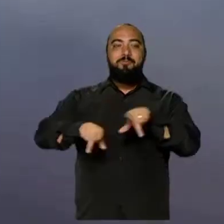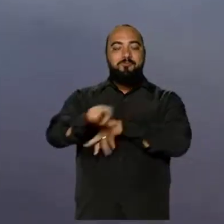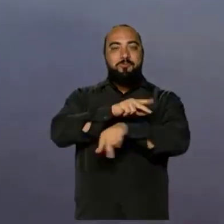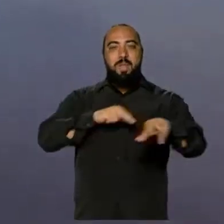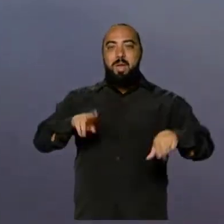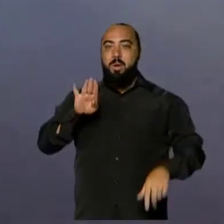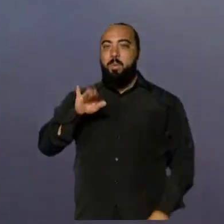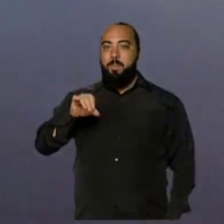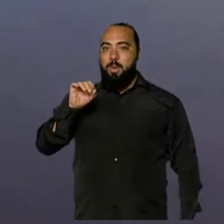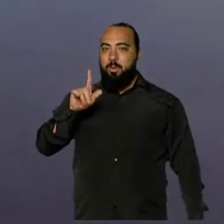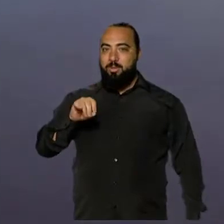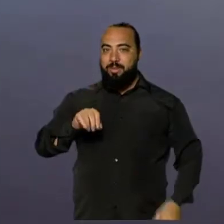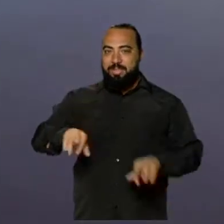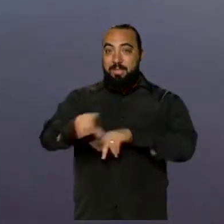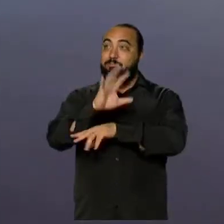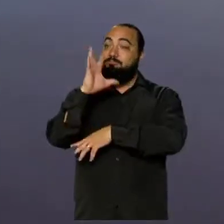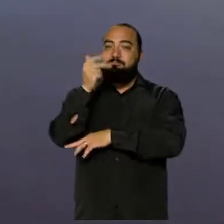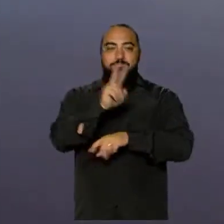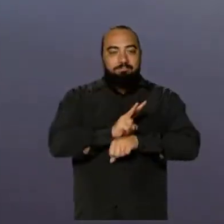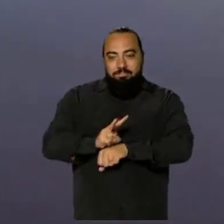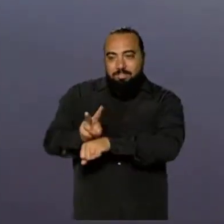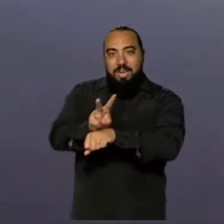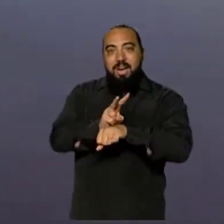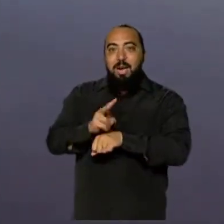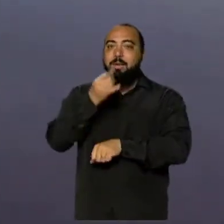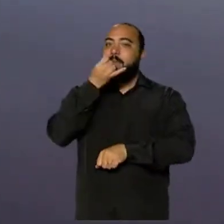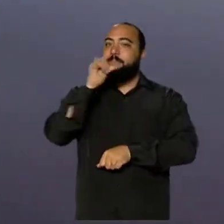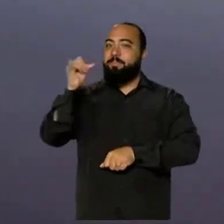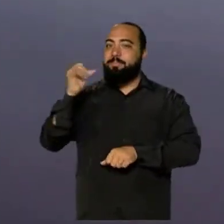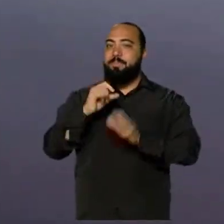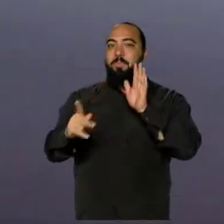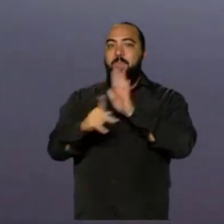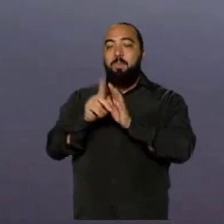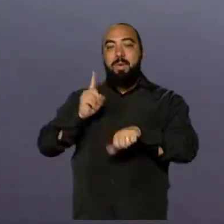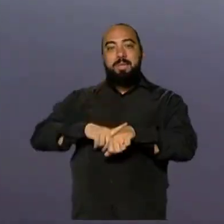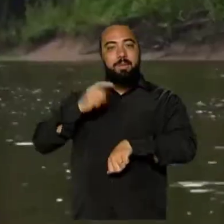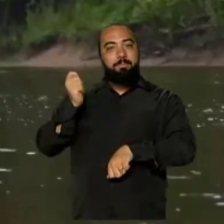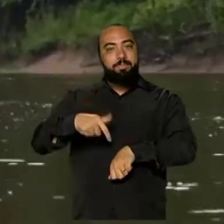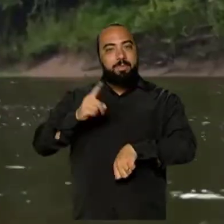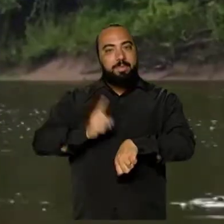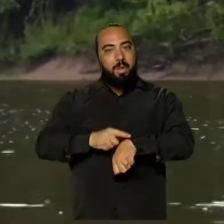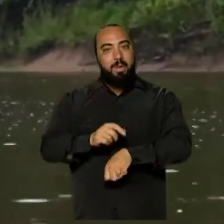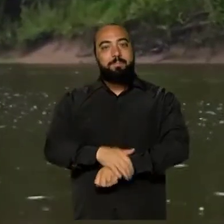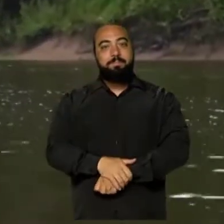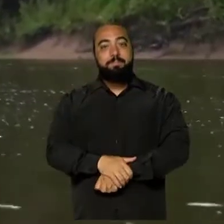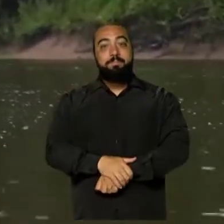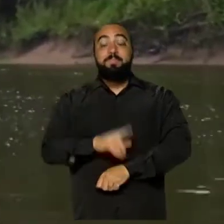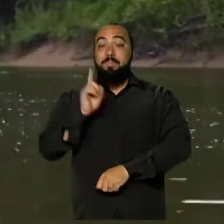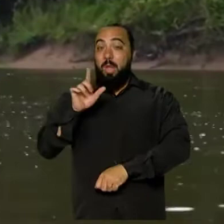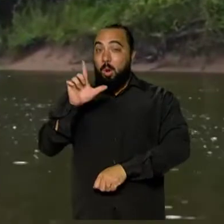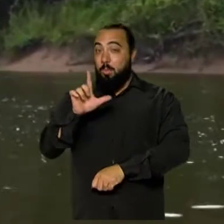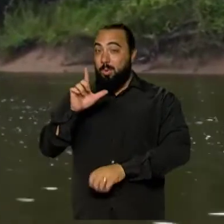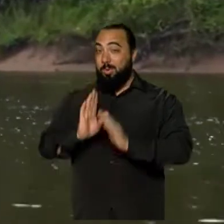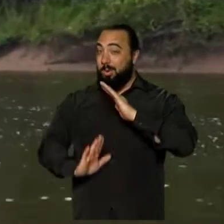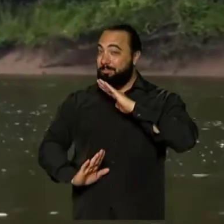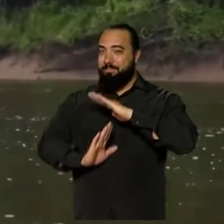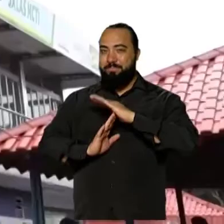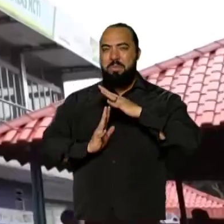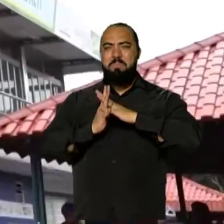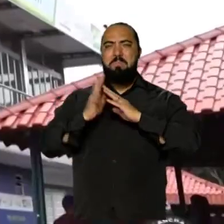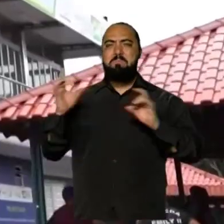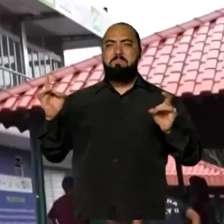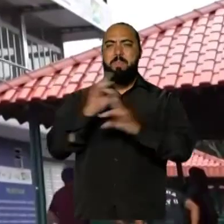biodiversidade totalmente monitorada de maneira automatizada e em tempo real. É um laboratório de última geração, é